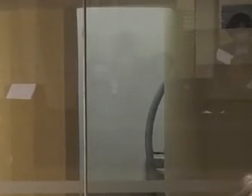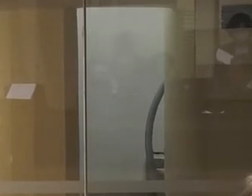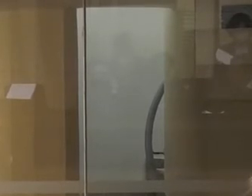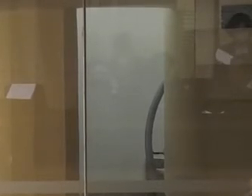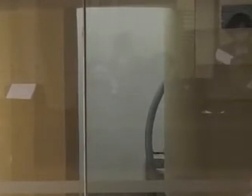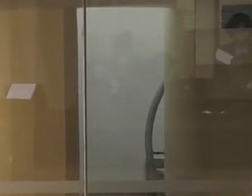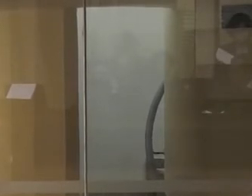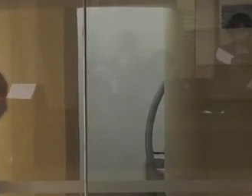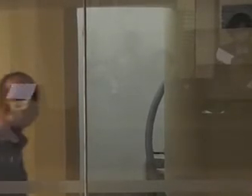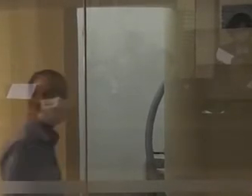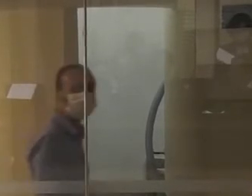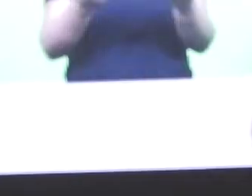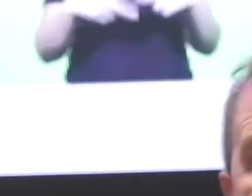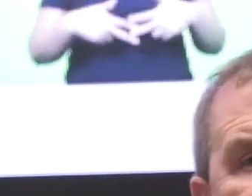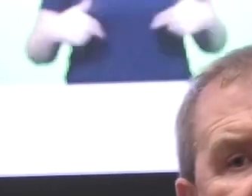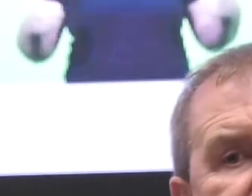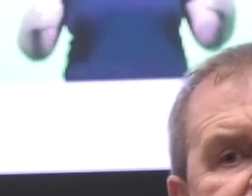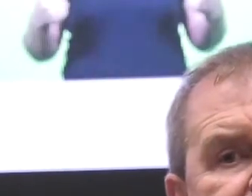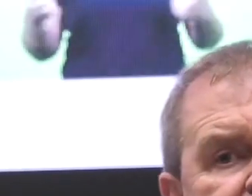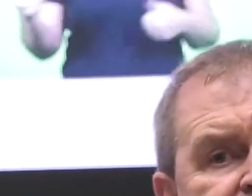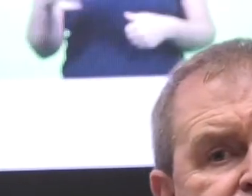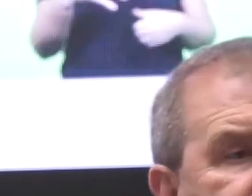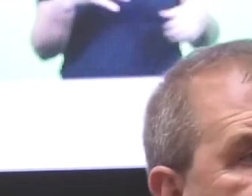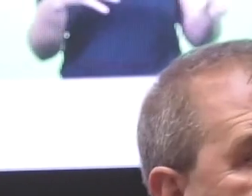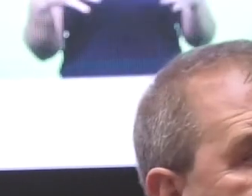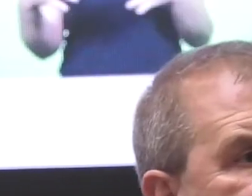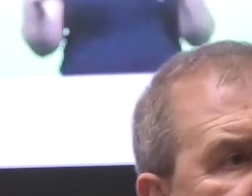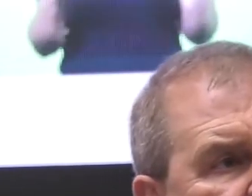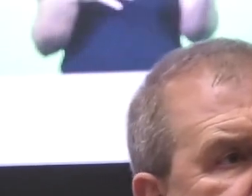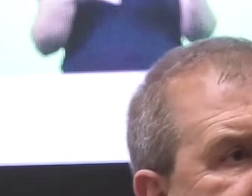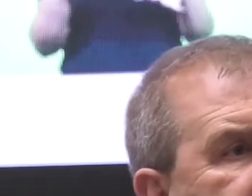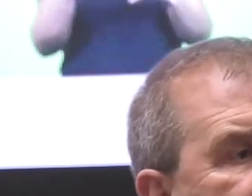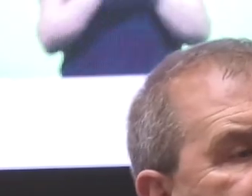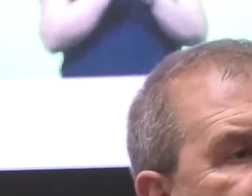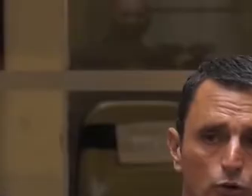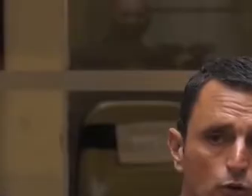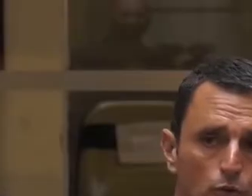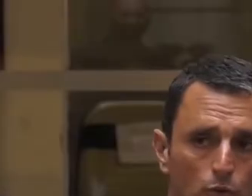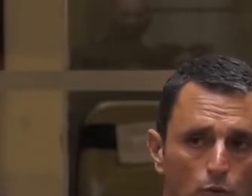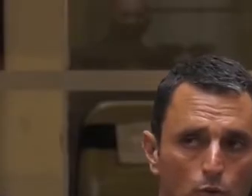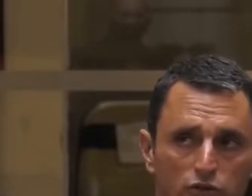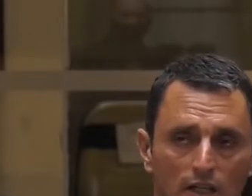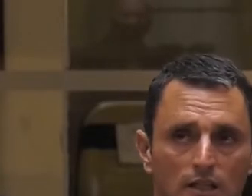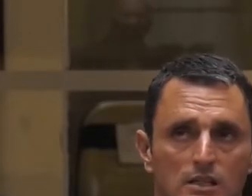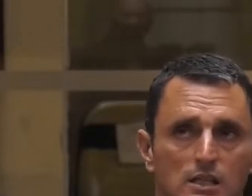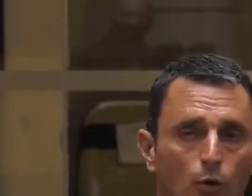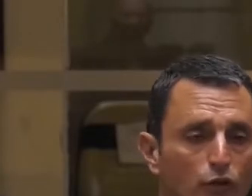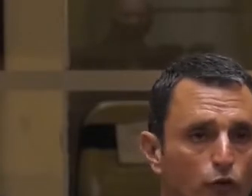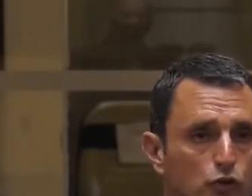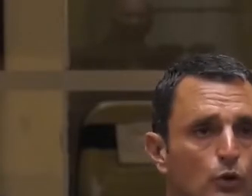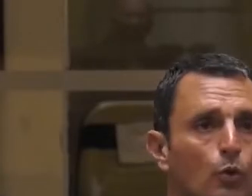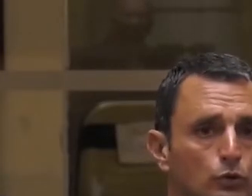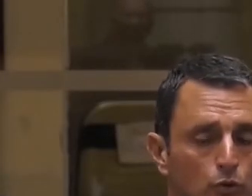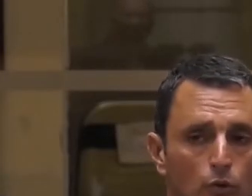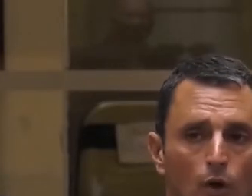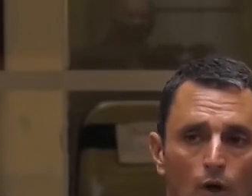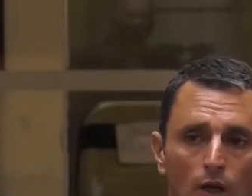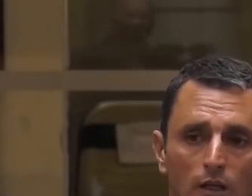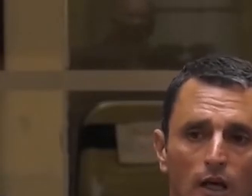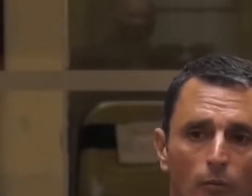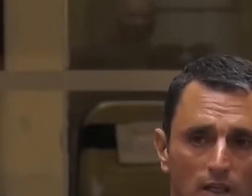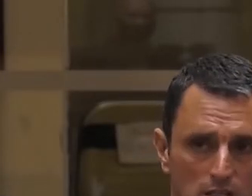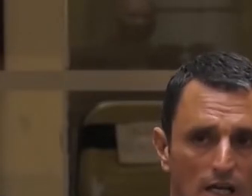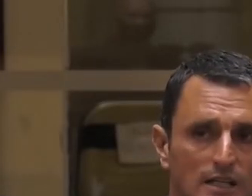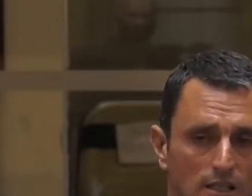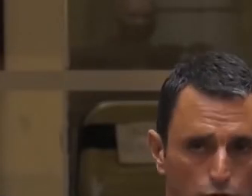Um dos assuntos abordados pelos deputados em plenário nesta terça-feira foi a vacinação contra a Covid-19